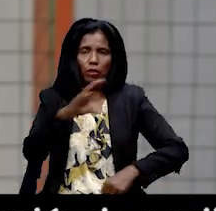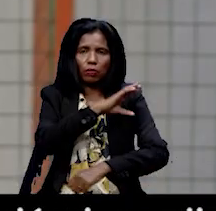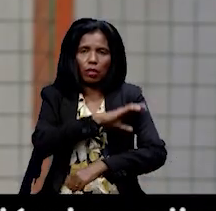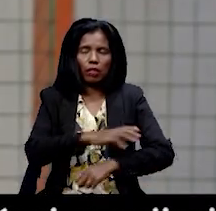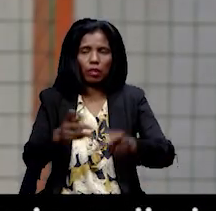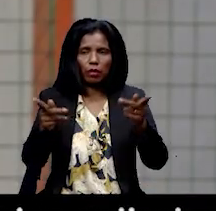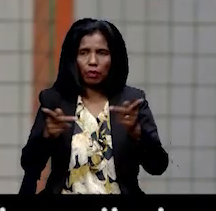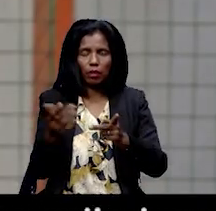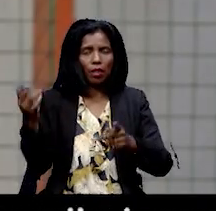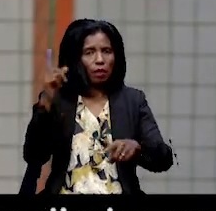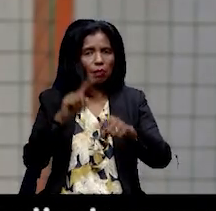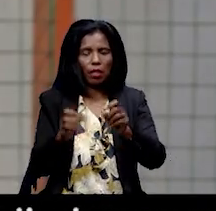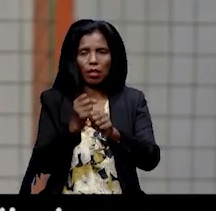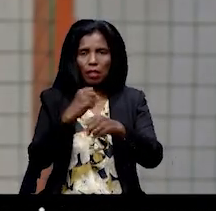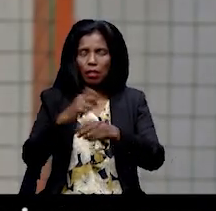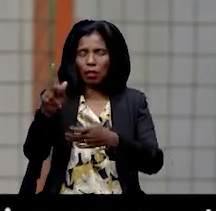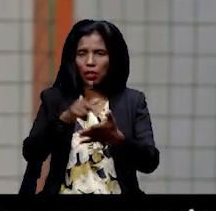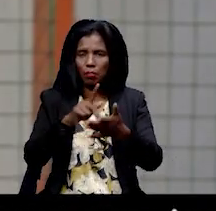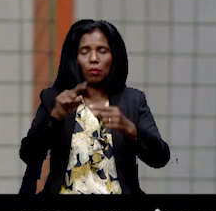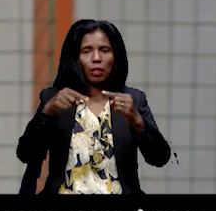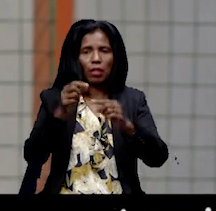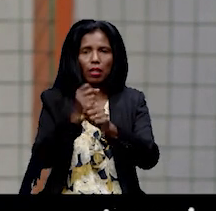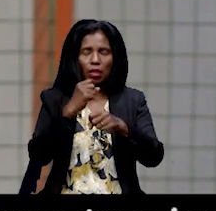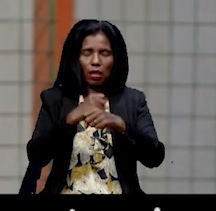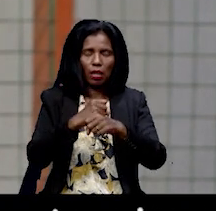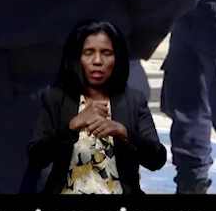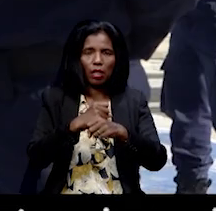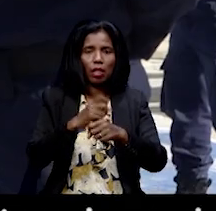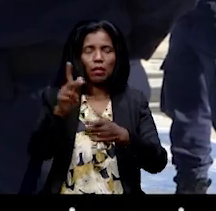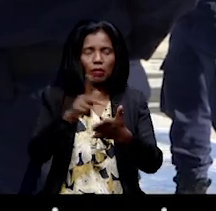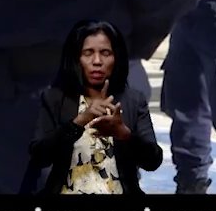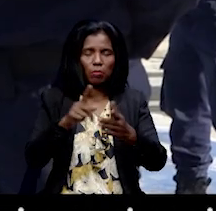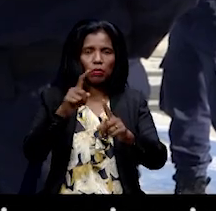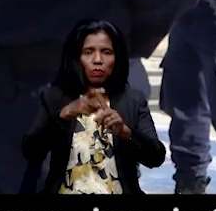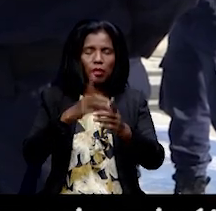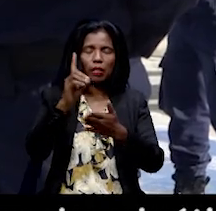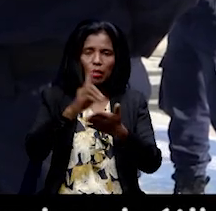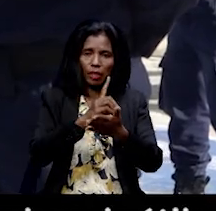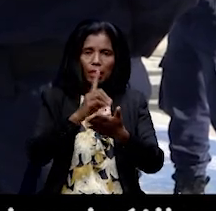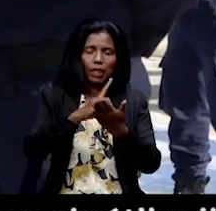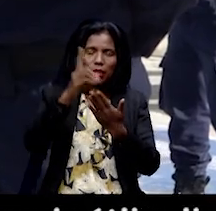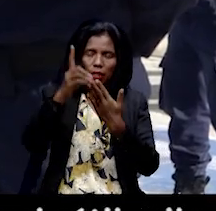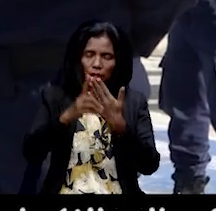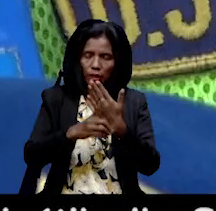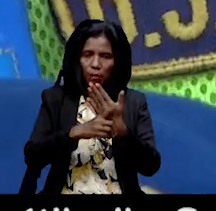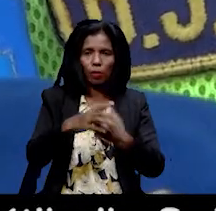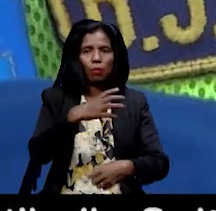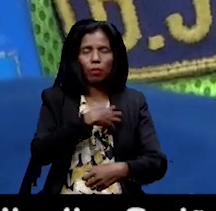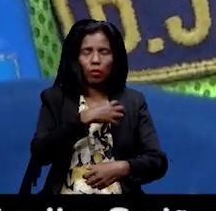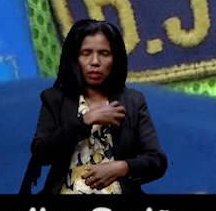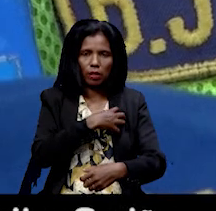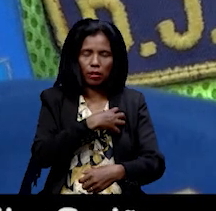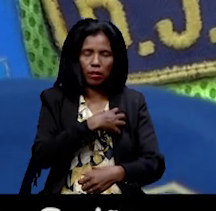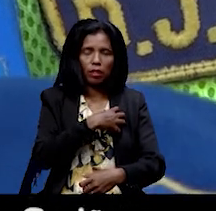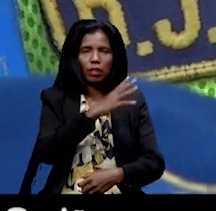labele comete crime, tama banhira comete crime iha fulan dezembro ne nelaran, unda de polícia militar no serviço departamento justiça Pentel